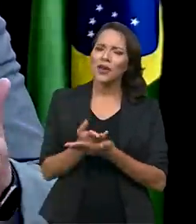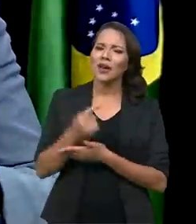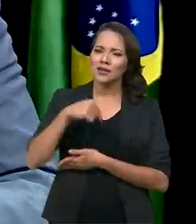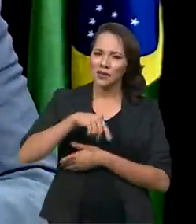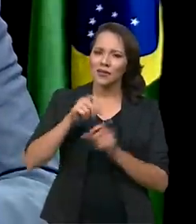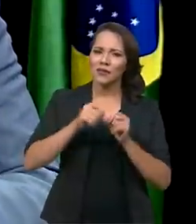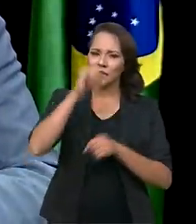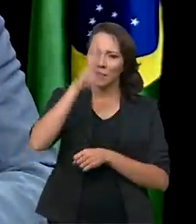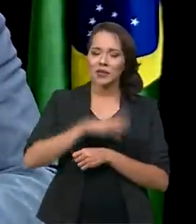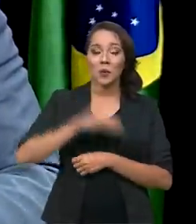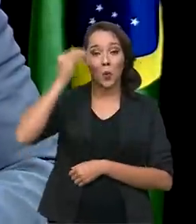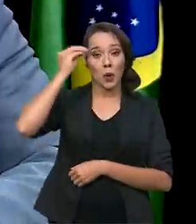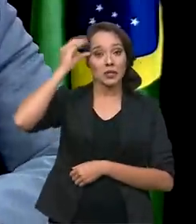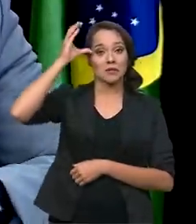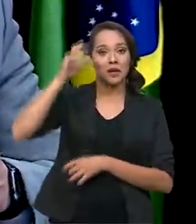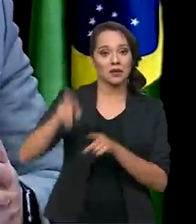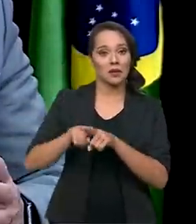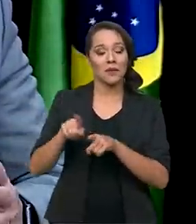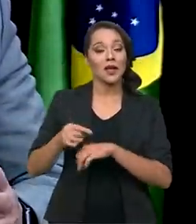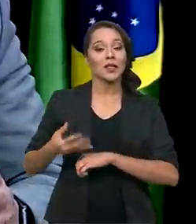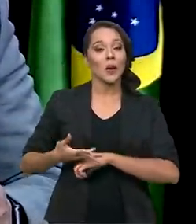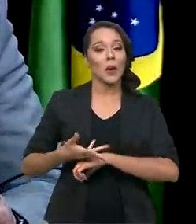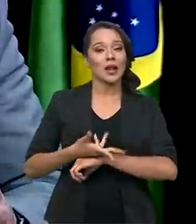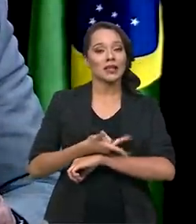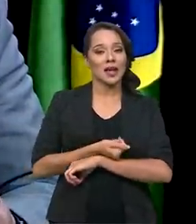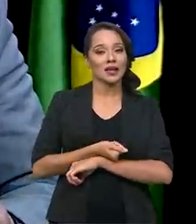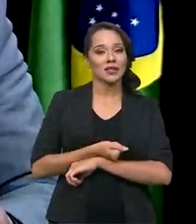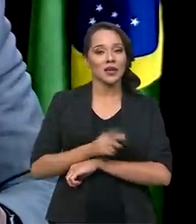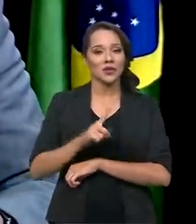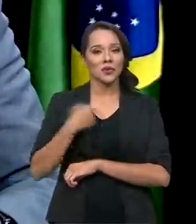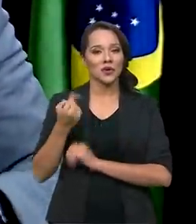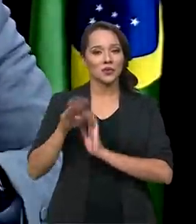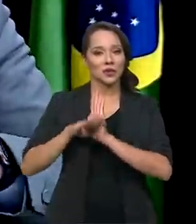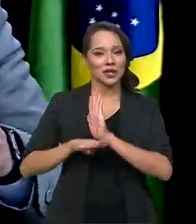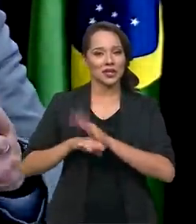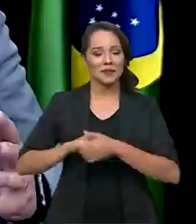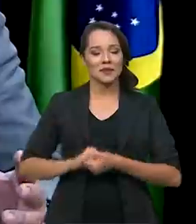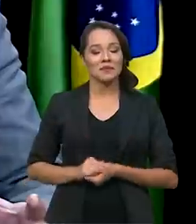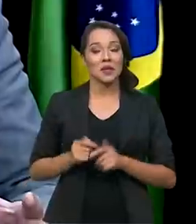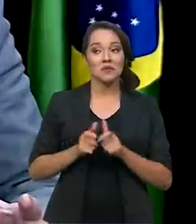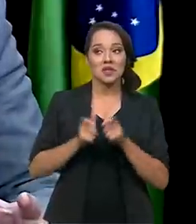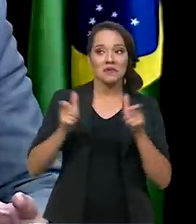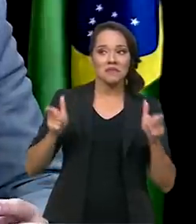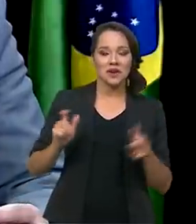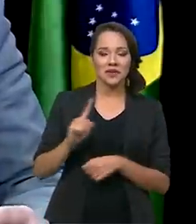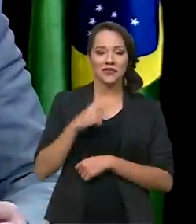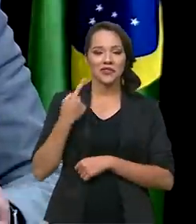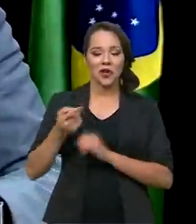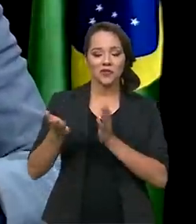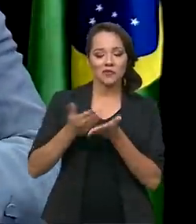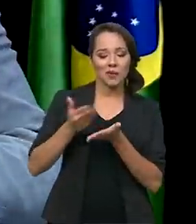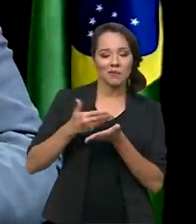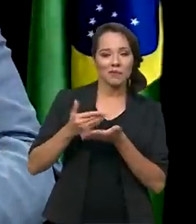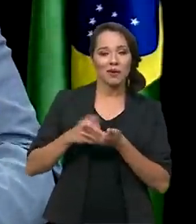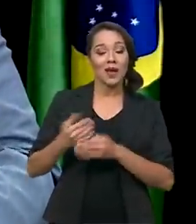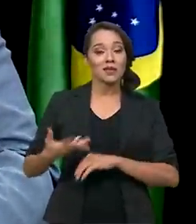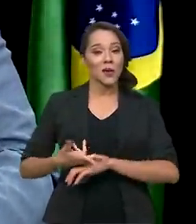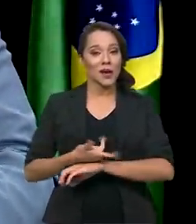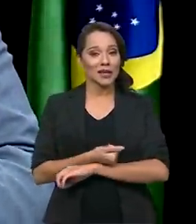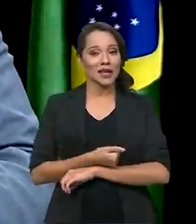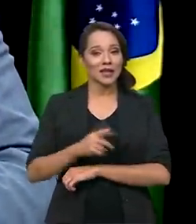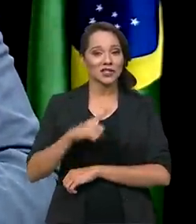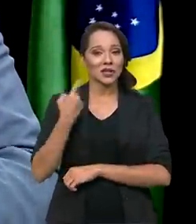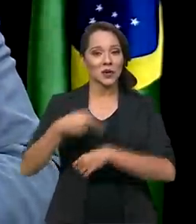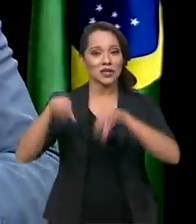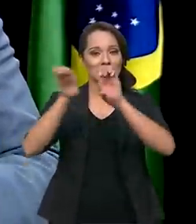dentro, um reconhecimento da qualidade do nosso programa, do tamanho do nosso portfólio, da qualidade da